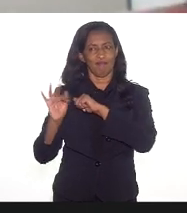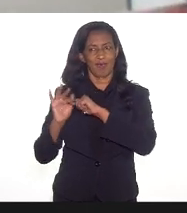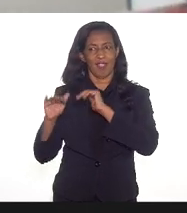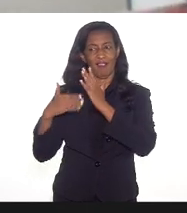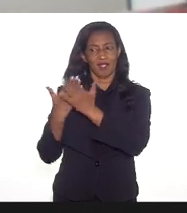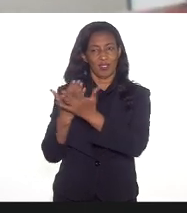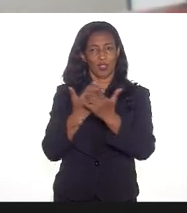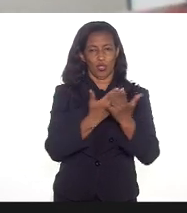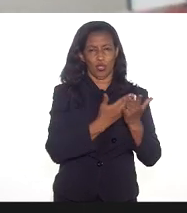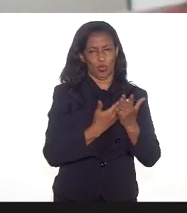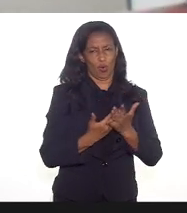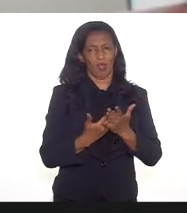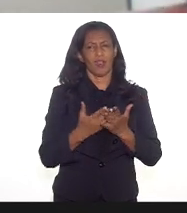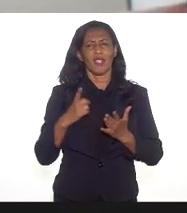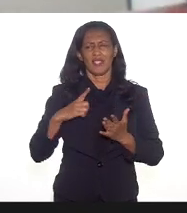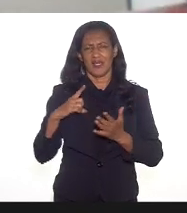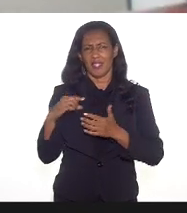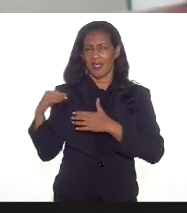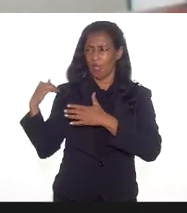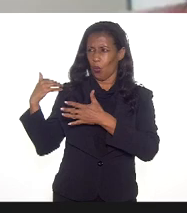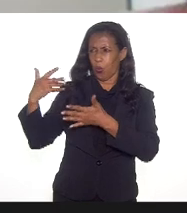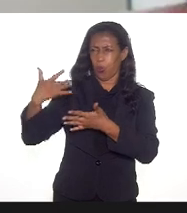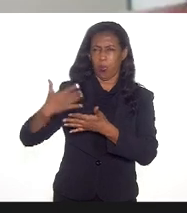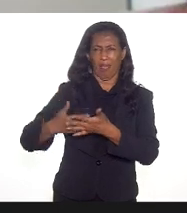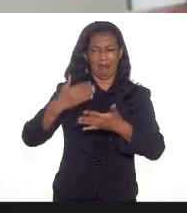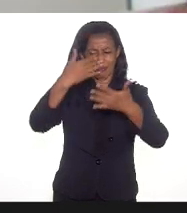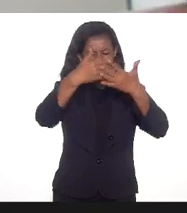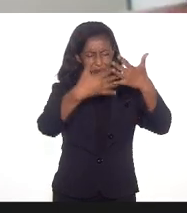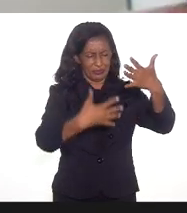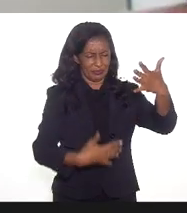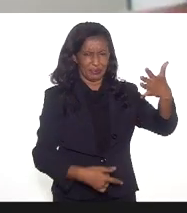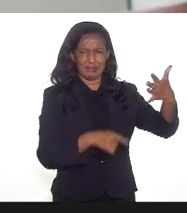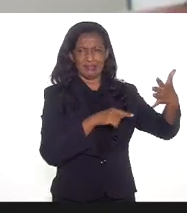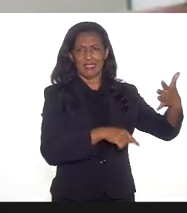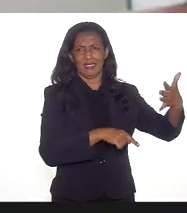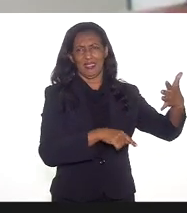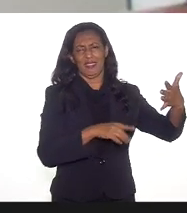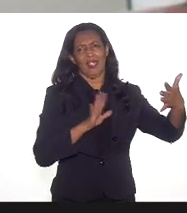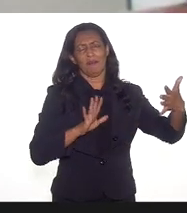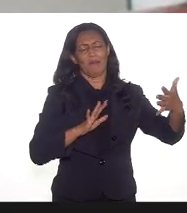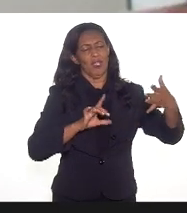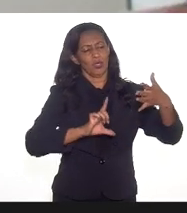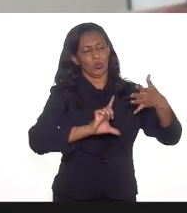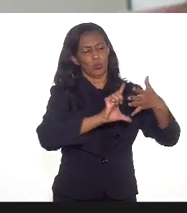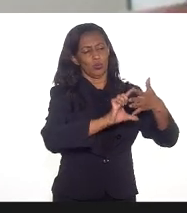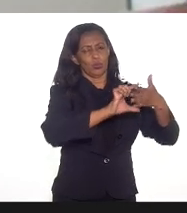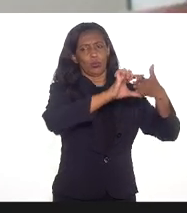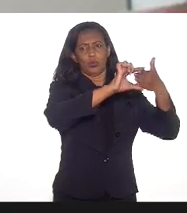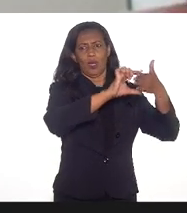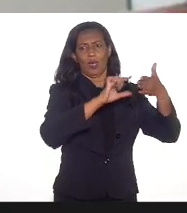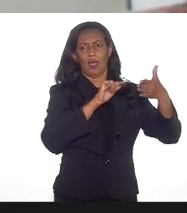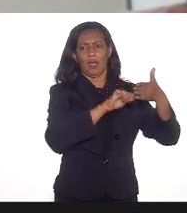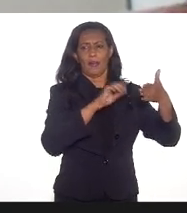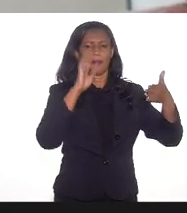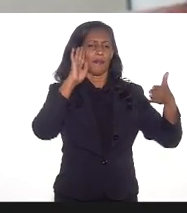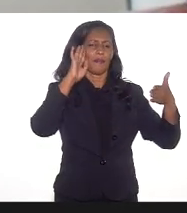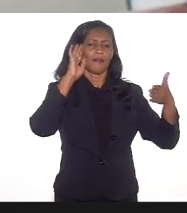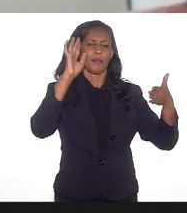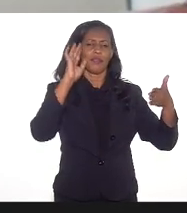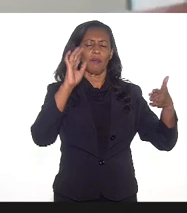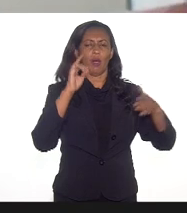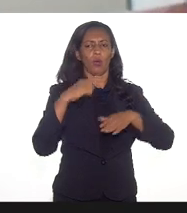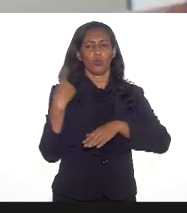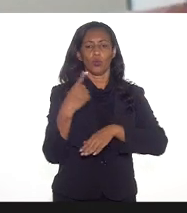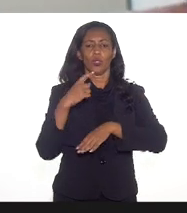tem uma série de questões que apareceram aqui ao longo da audiência, mas, de alguma forma, eles, na minha avaliação, tentei pensar os que elencam, porque a gente tem pouco